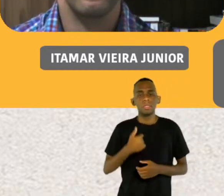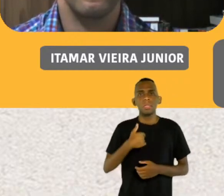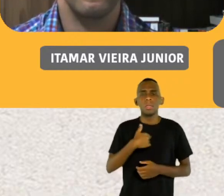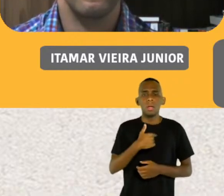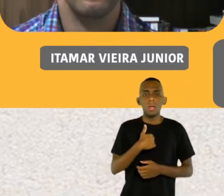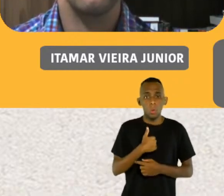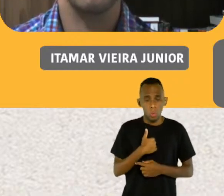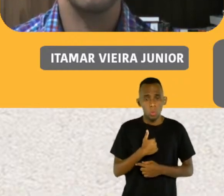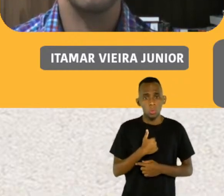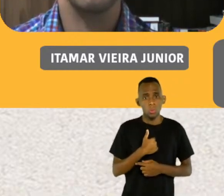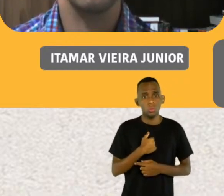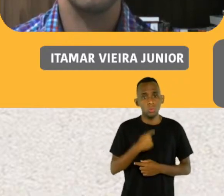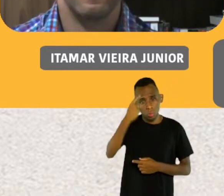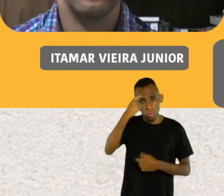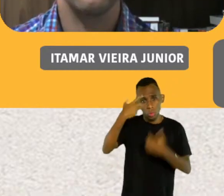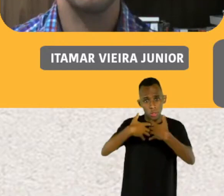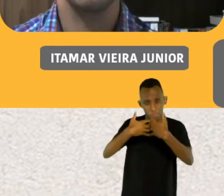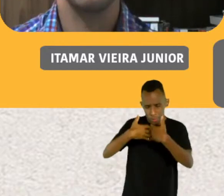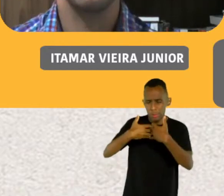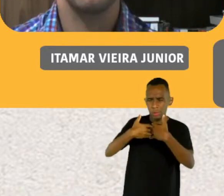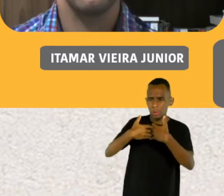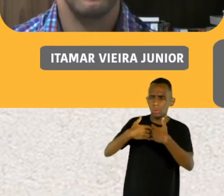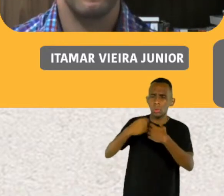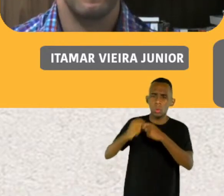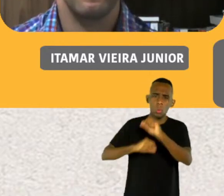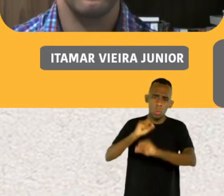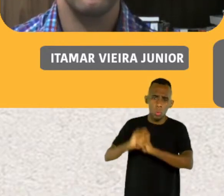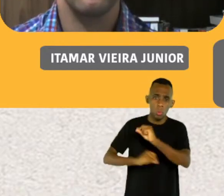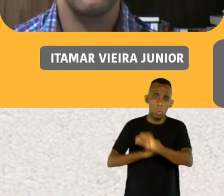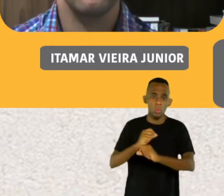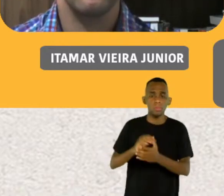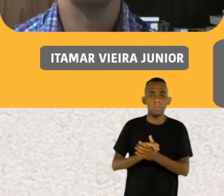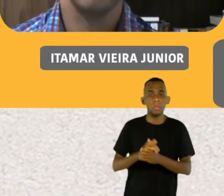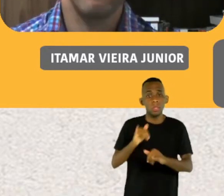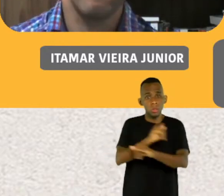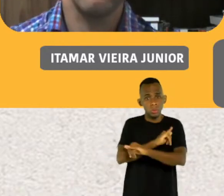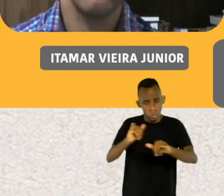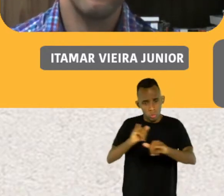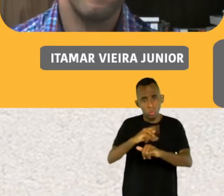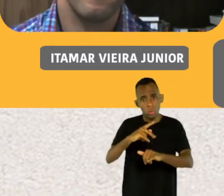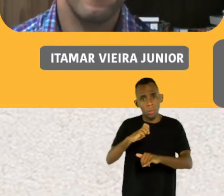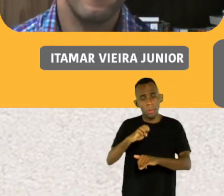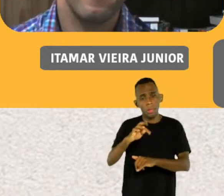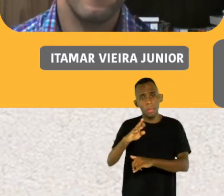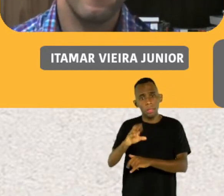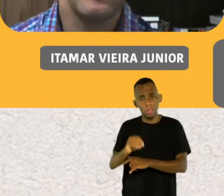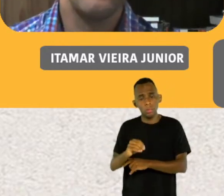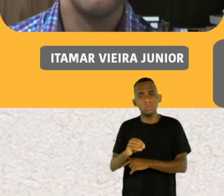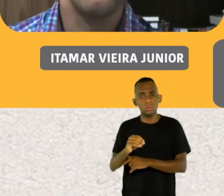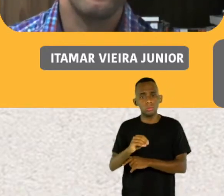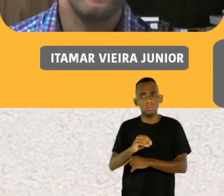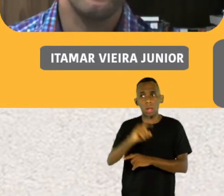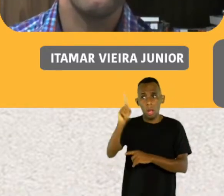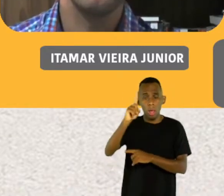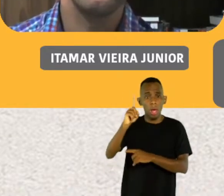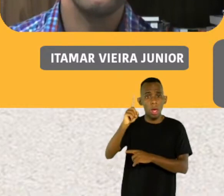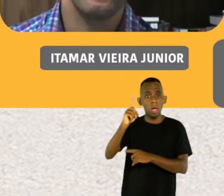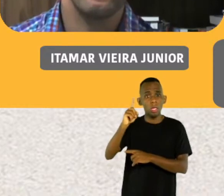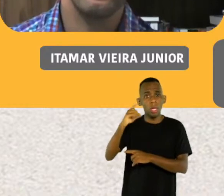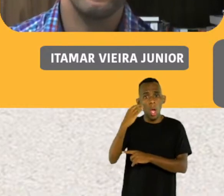eu estou pensando muito nos últimos dias quando eu ouvi o discurso do Petro na Colômbia aceitando a vitória, em que ele diz,